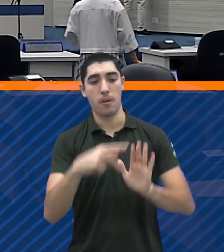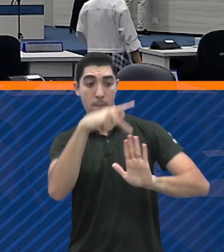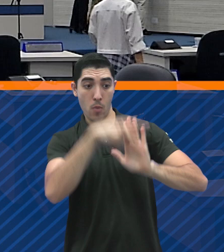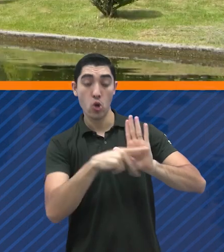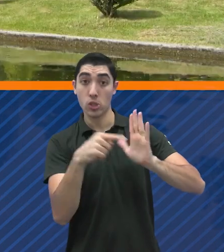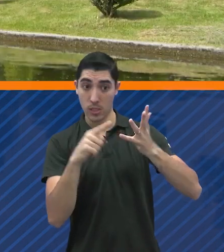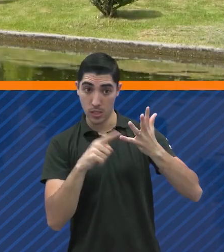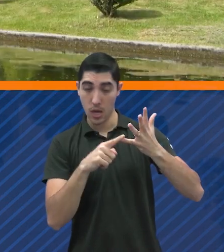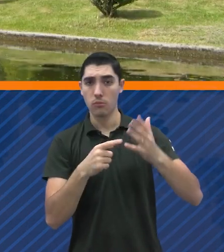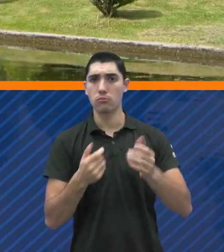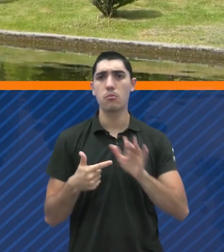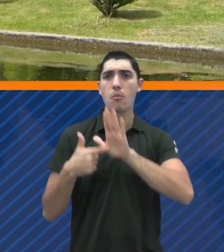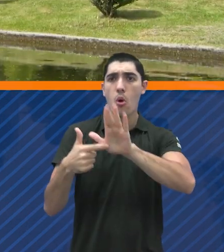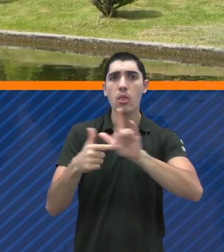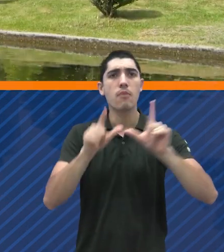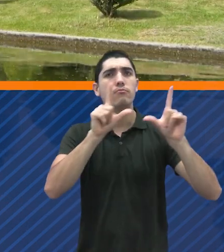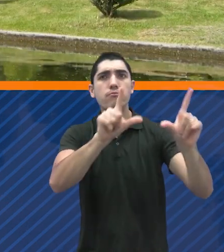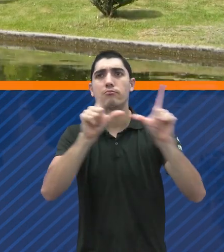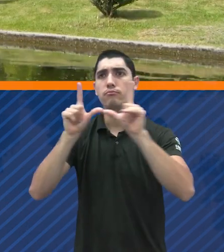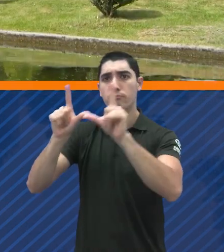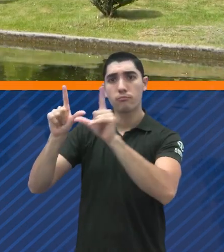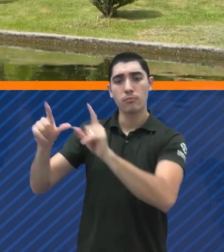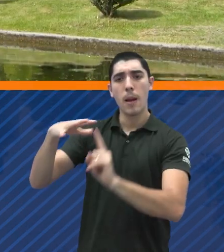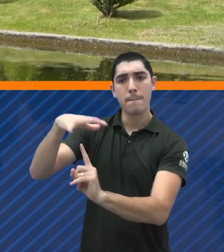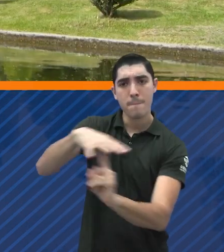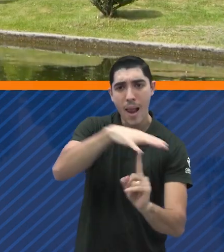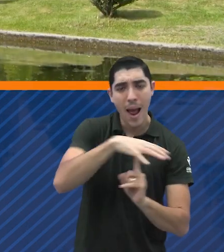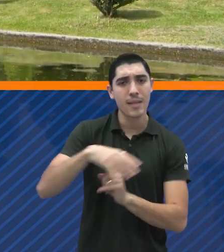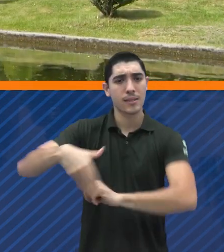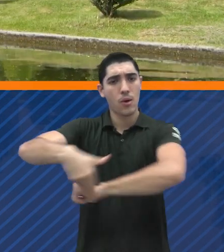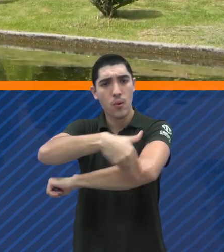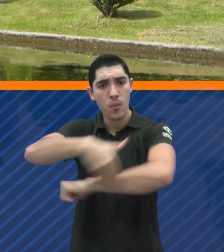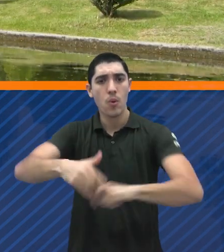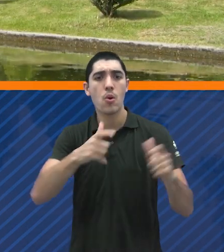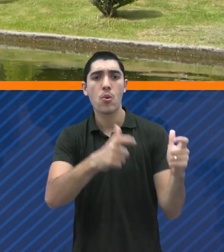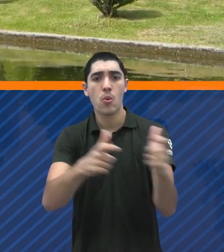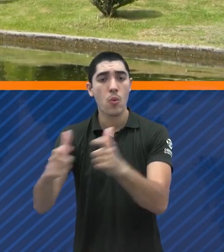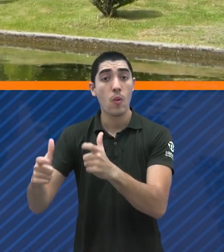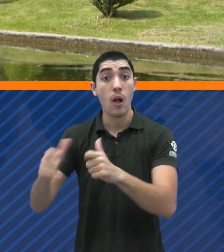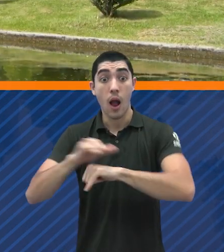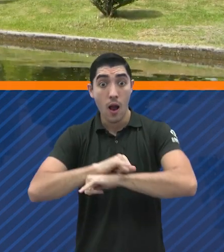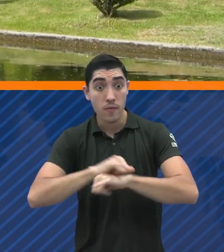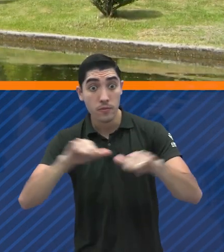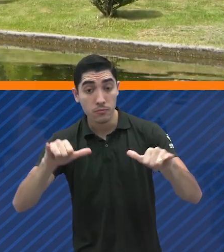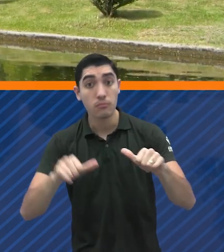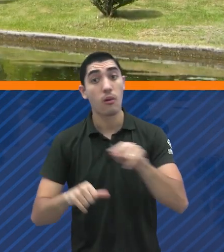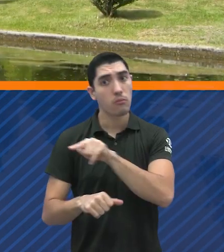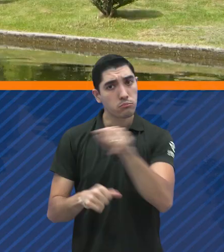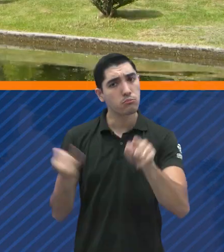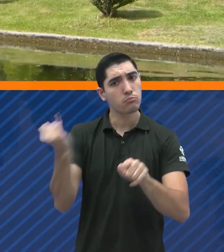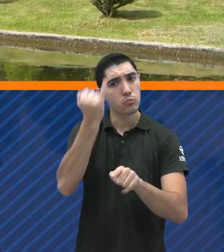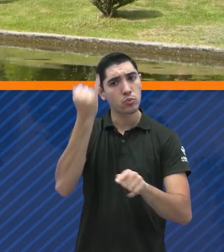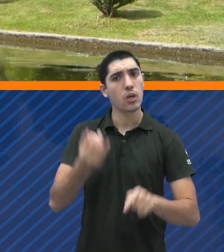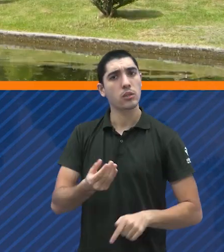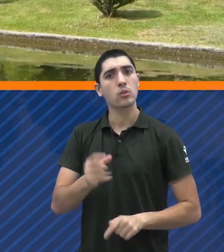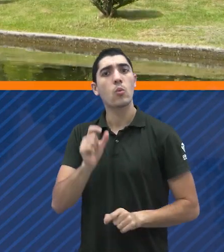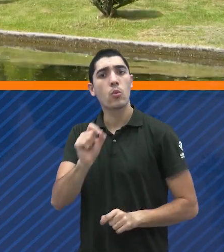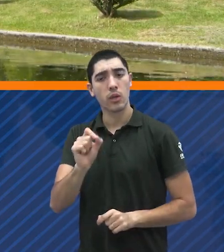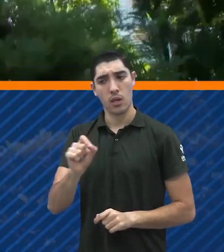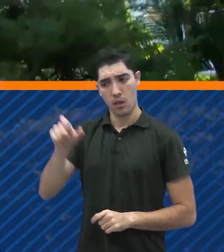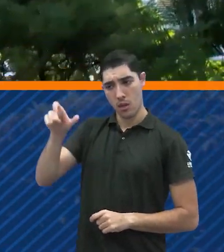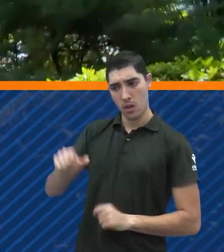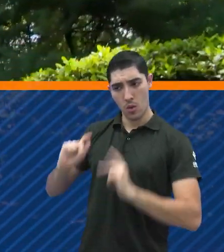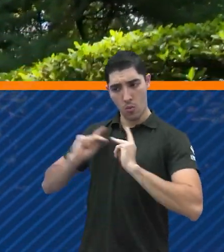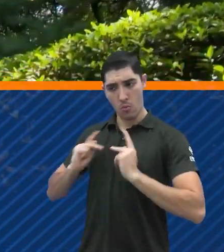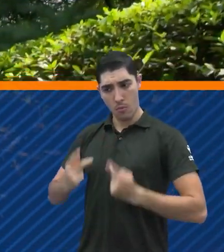prevê instalar placas informativas em praças e áreas públicas para orientar sobre a boa convivência entre os seres